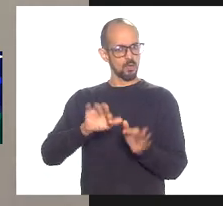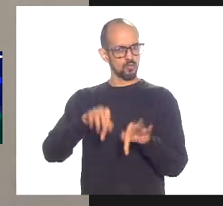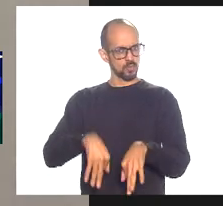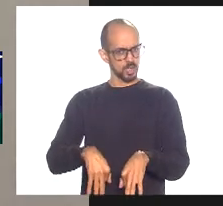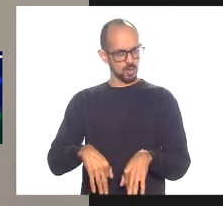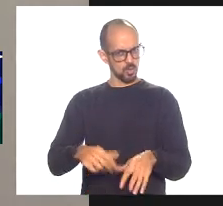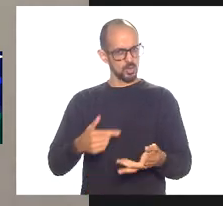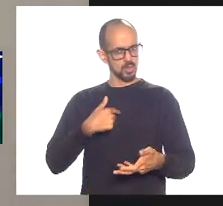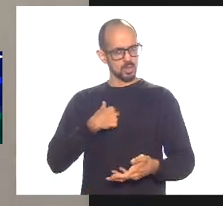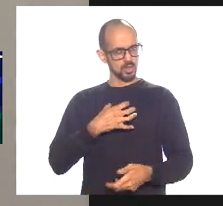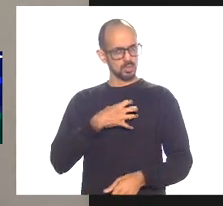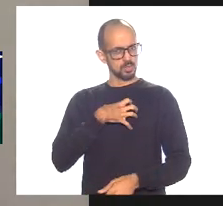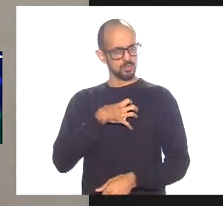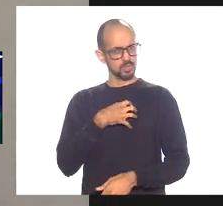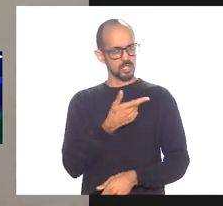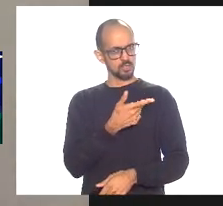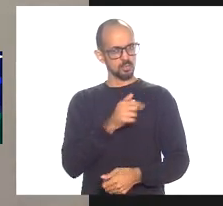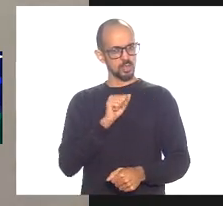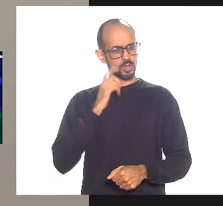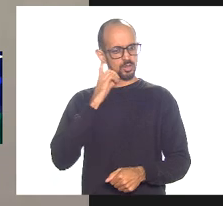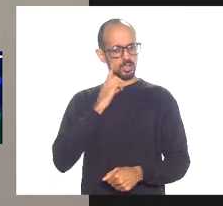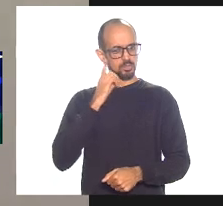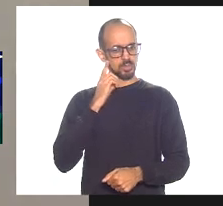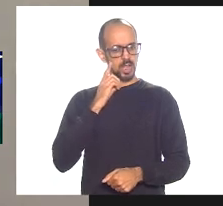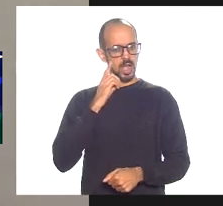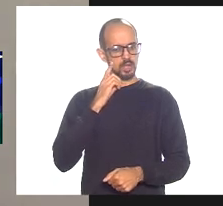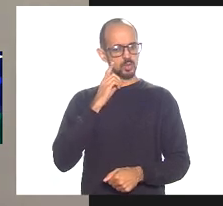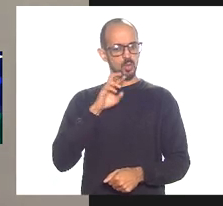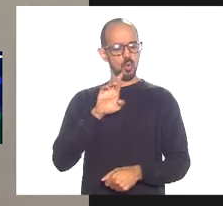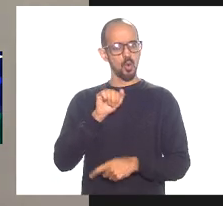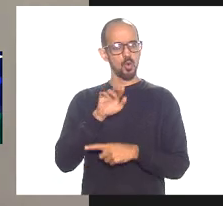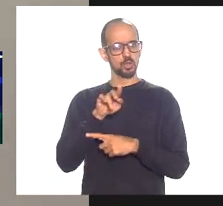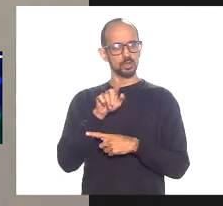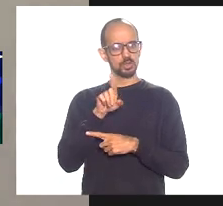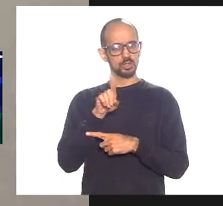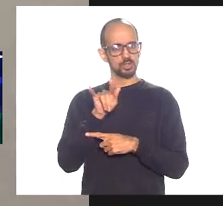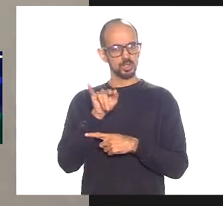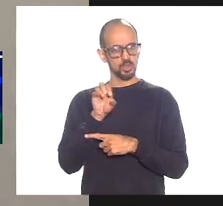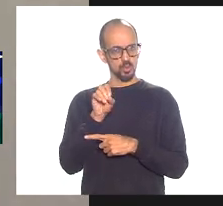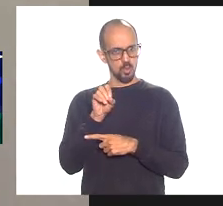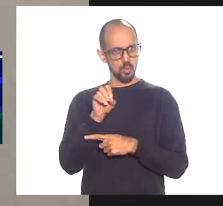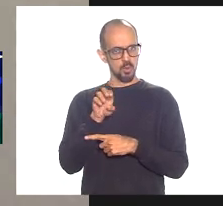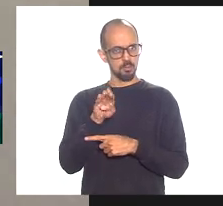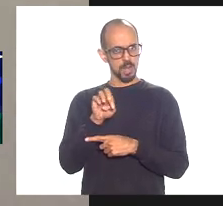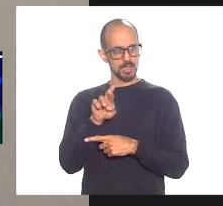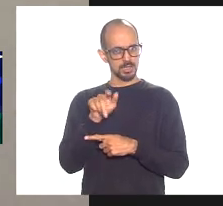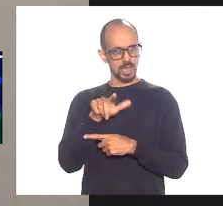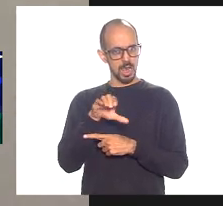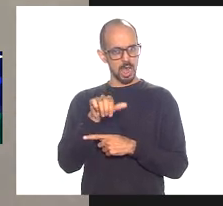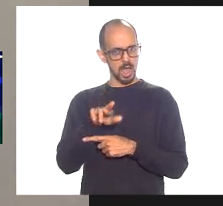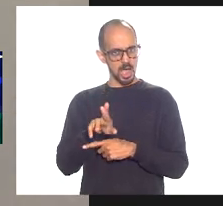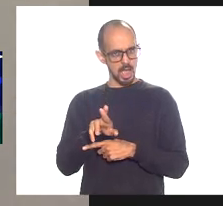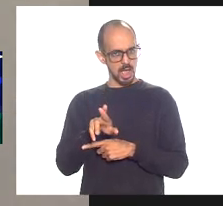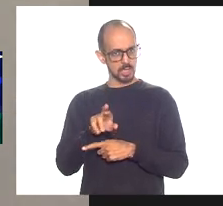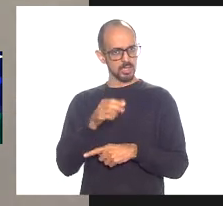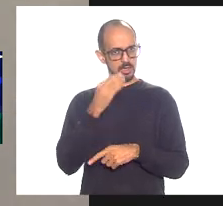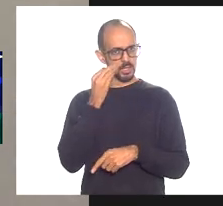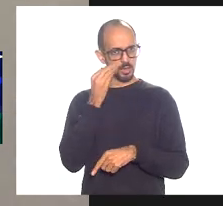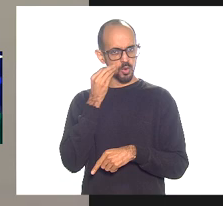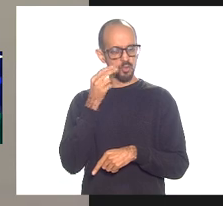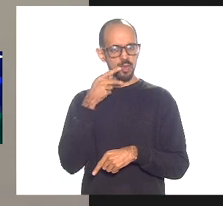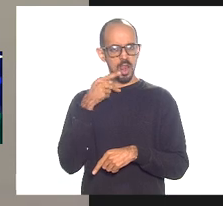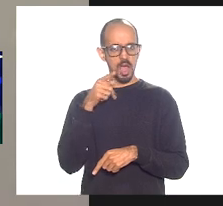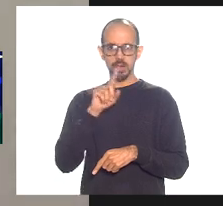a minha solidariedade por exemplo ao Deputado Rodrigo vai ser lá e fez uma intervenção E era necessário que as intervenção